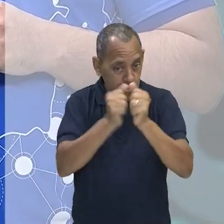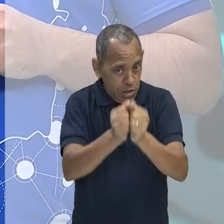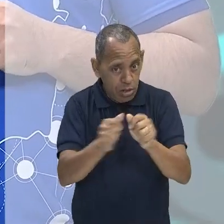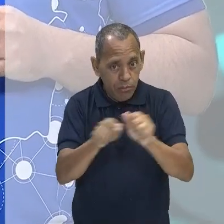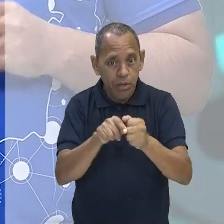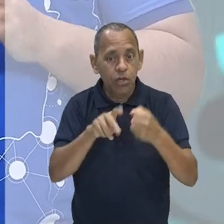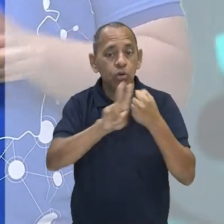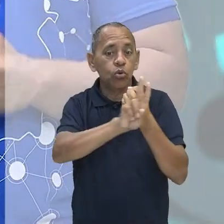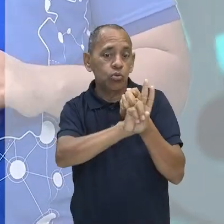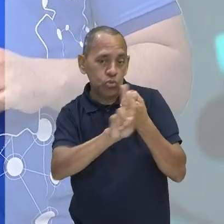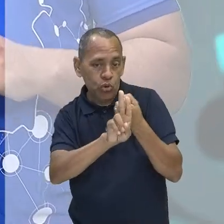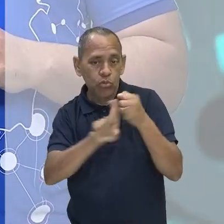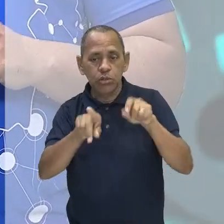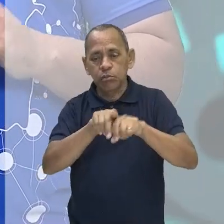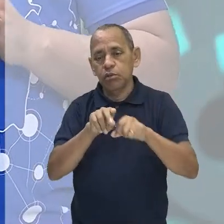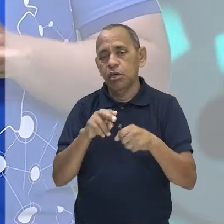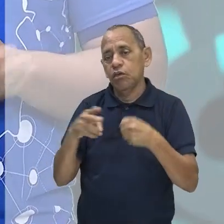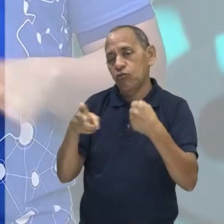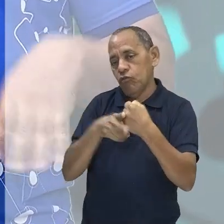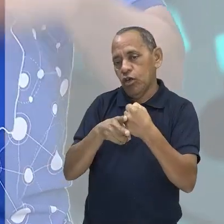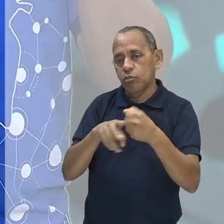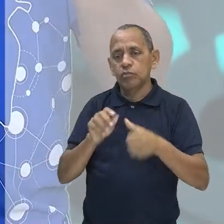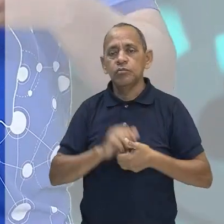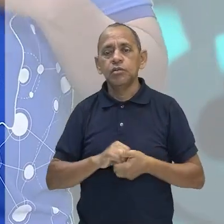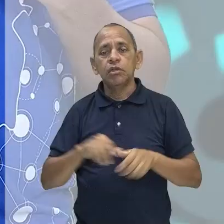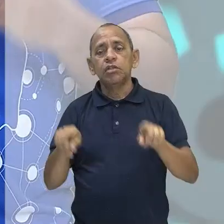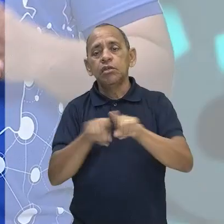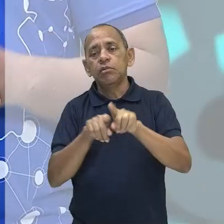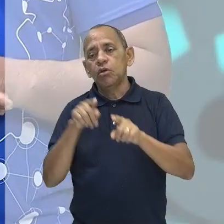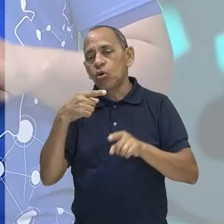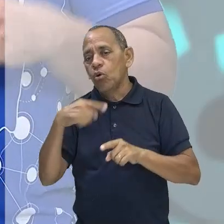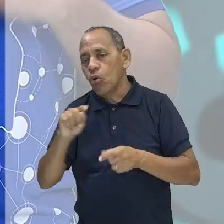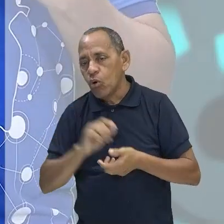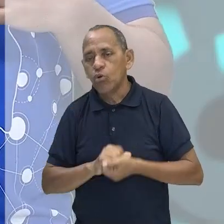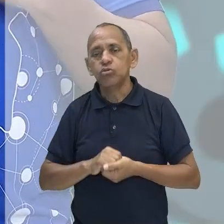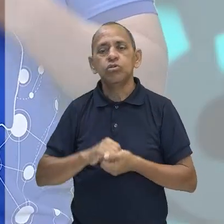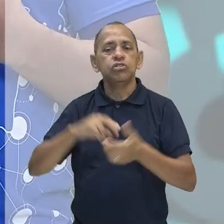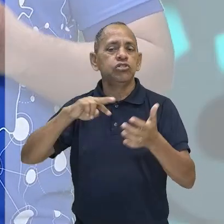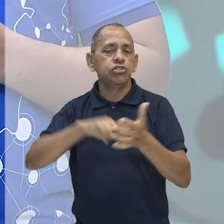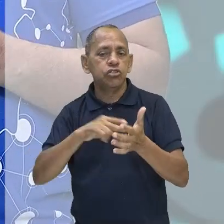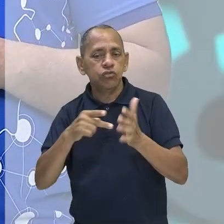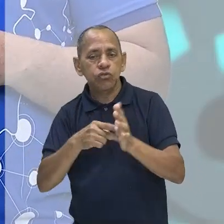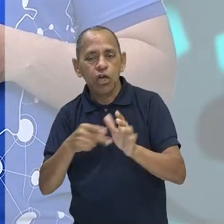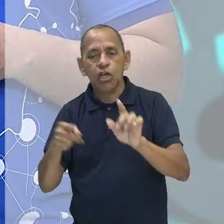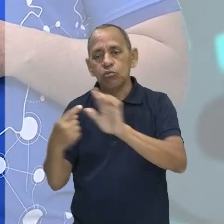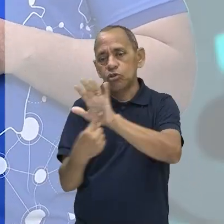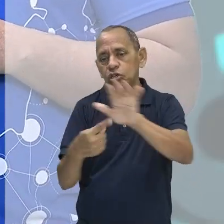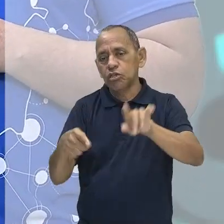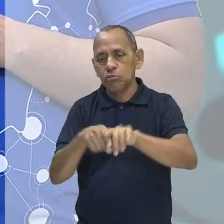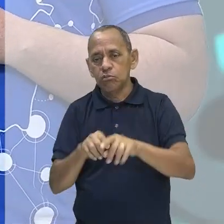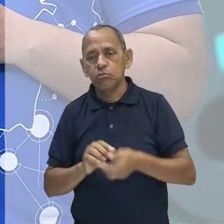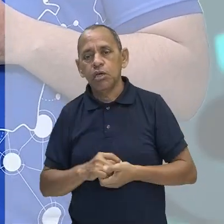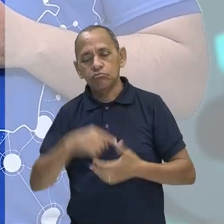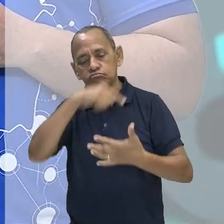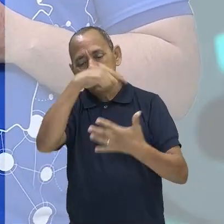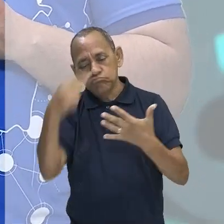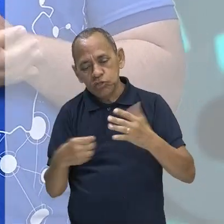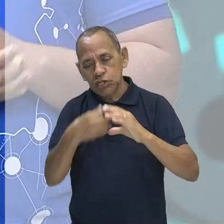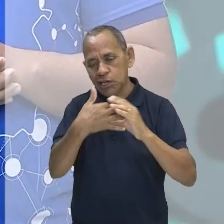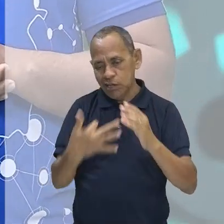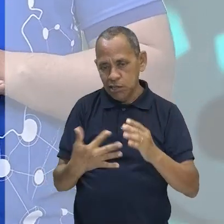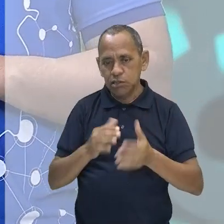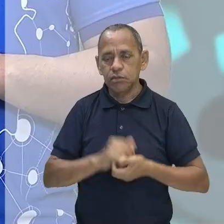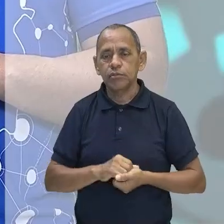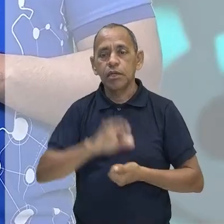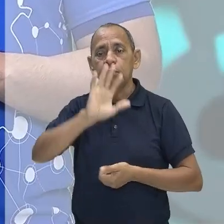Não apenas o verbo, mas também outros nomes alterando sentidos, trazendo especificações. Já o aposto é